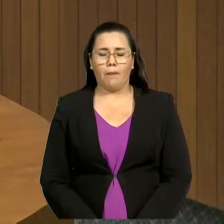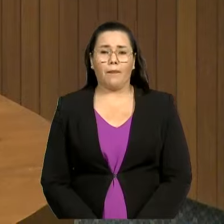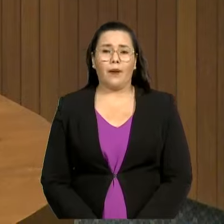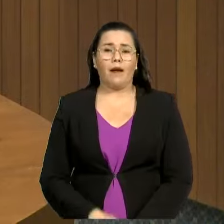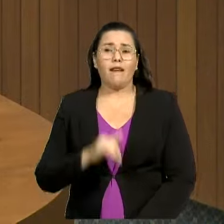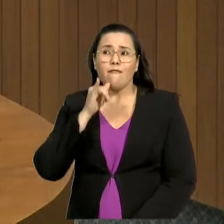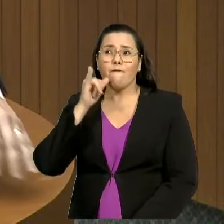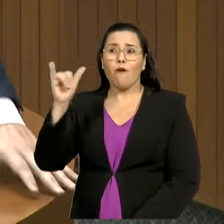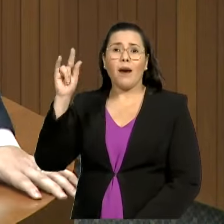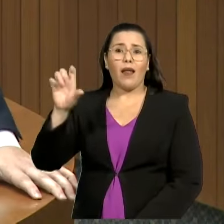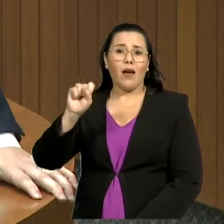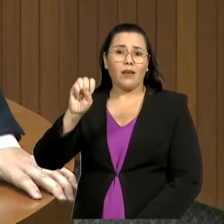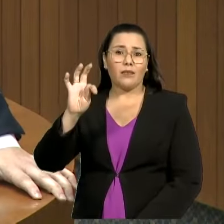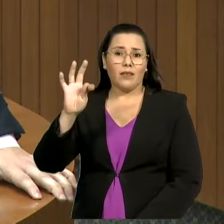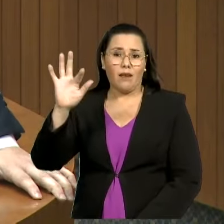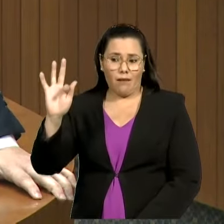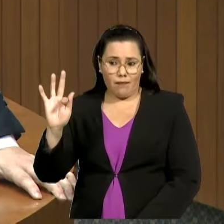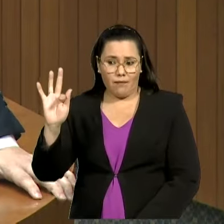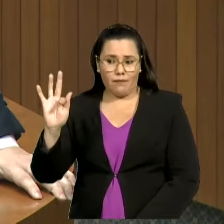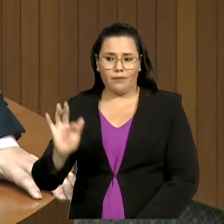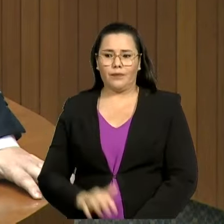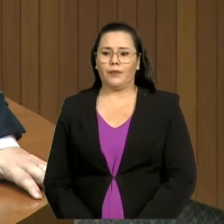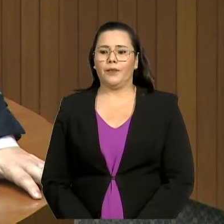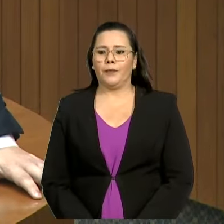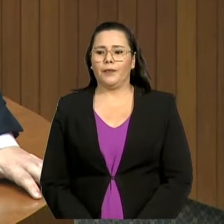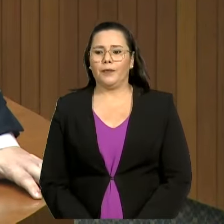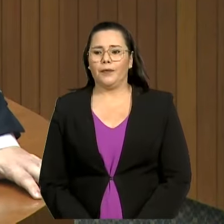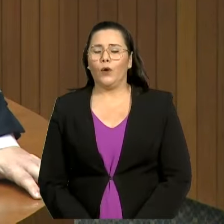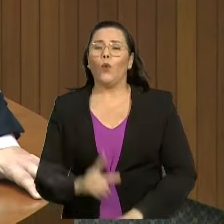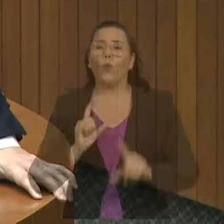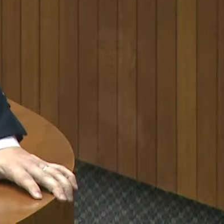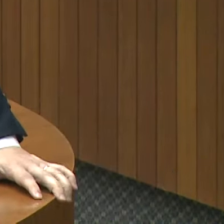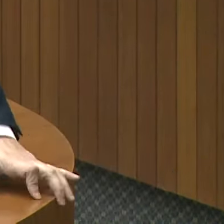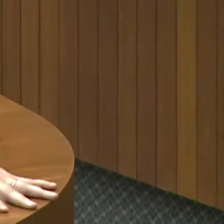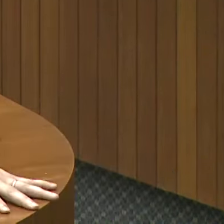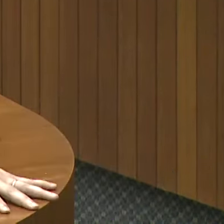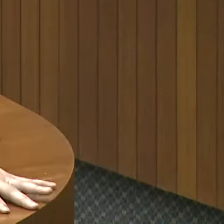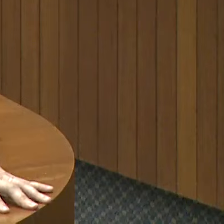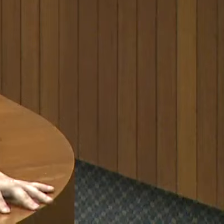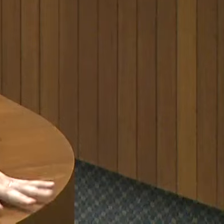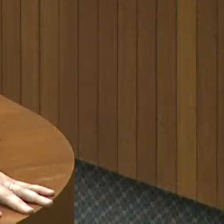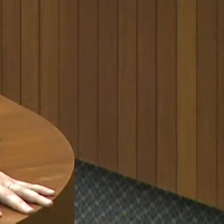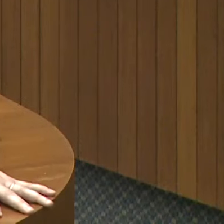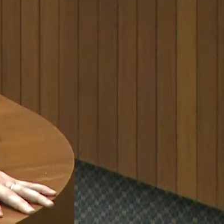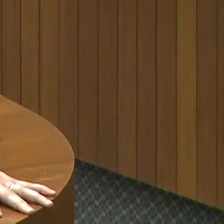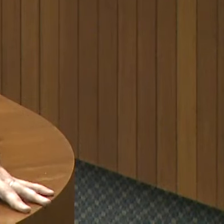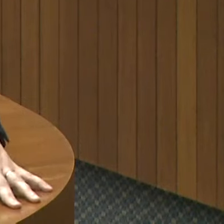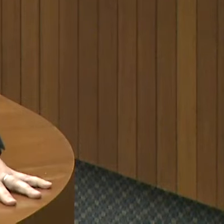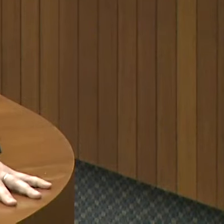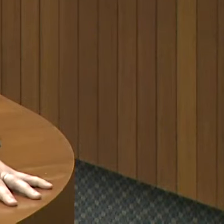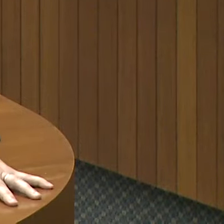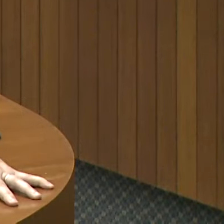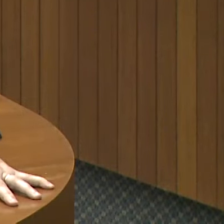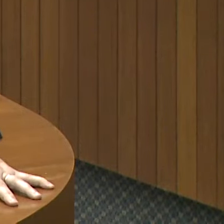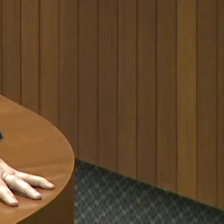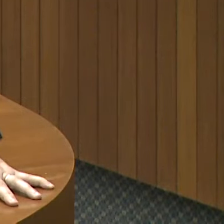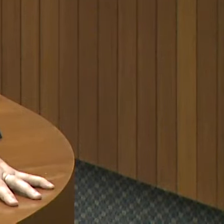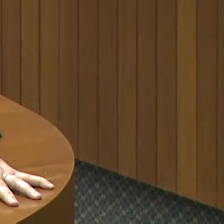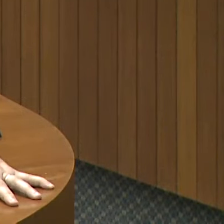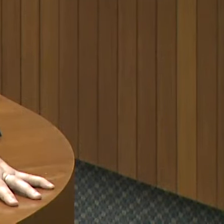às autoridades públicas federais da República que esse era um grave crime que estavam tentando roubar os